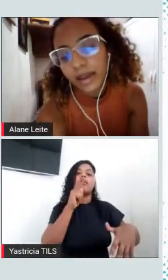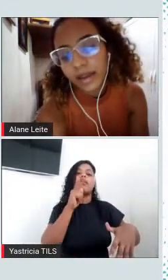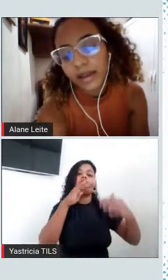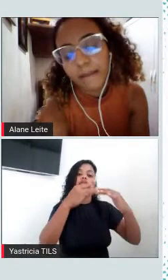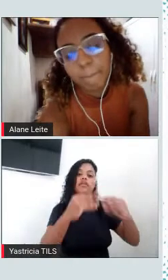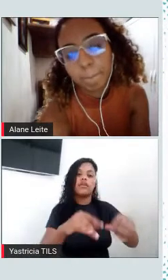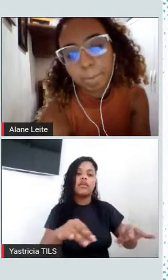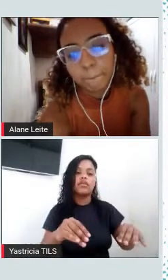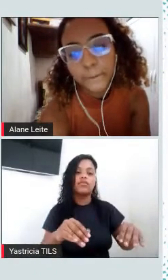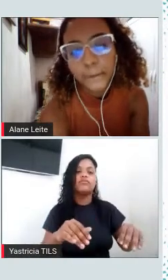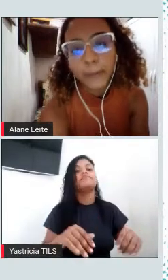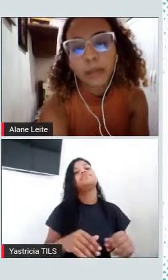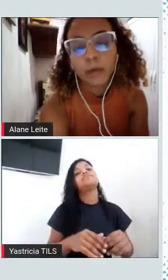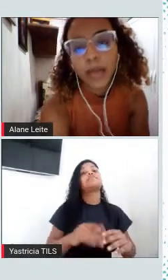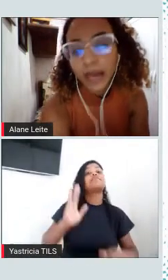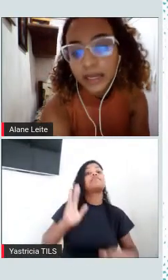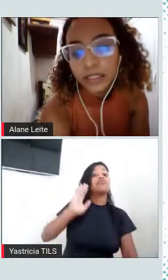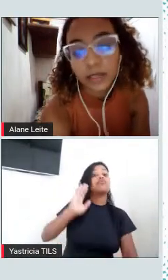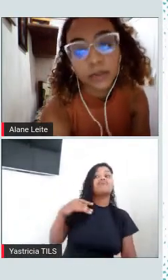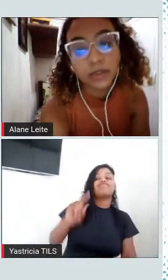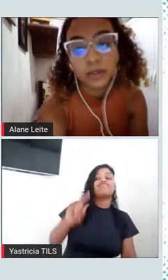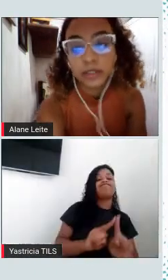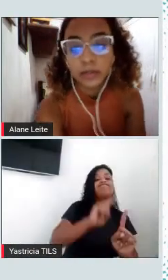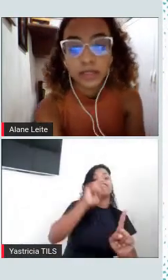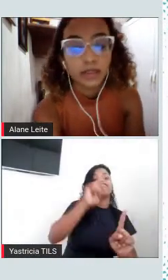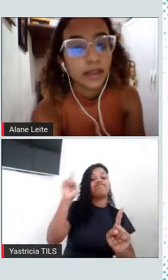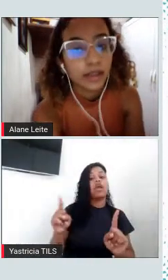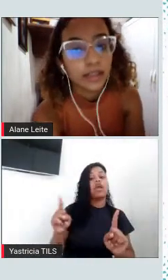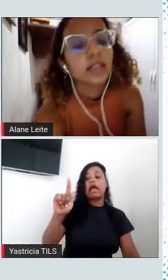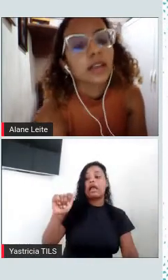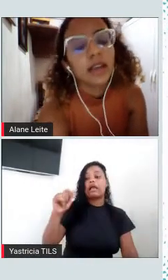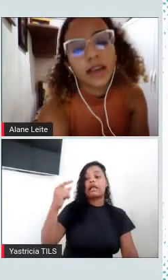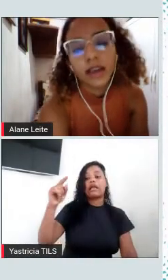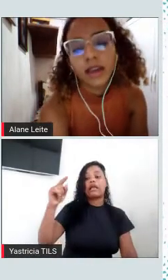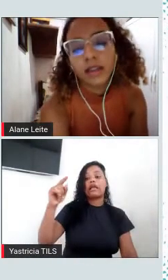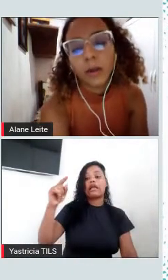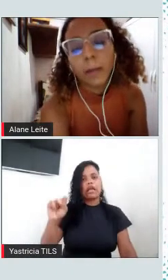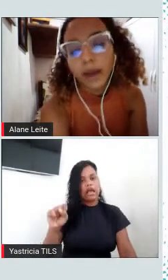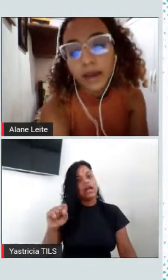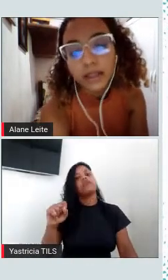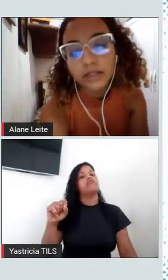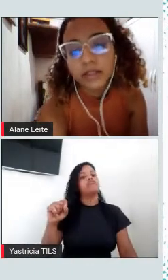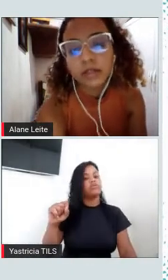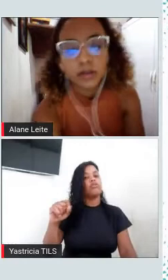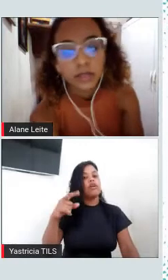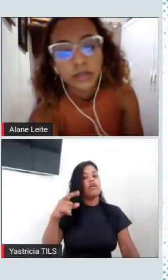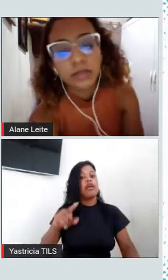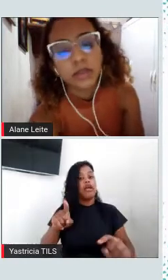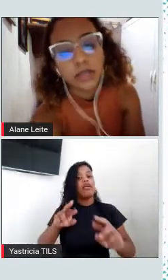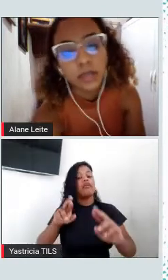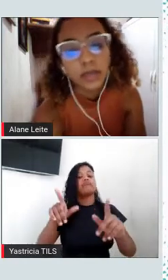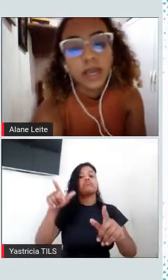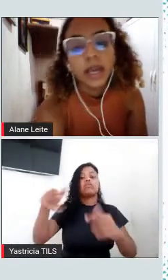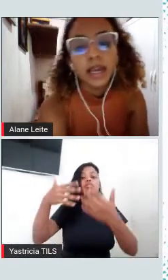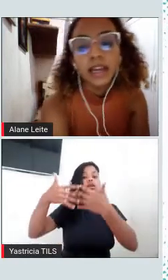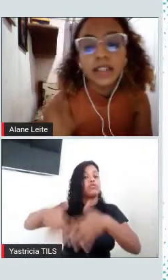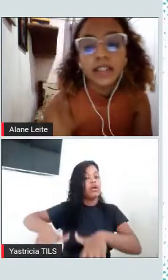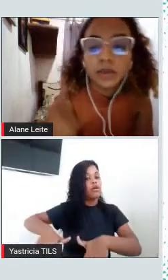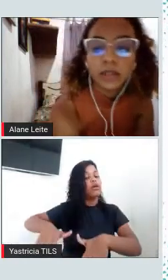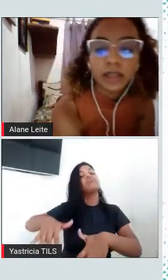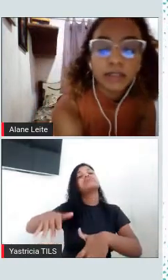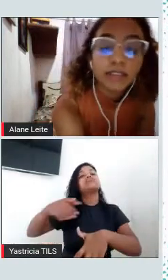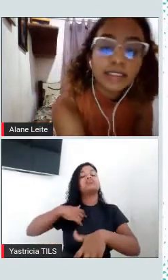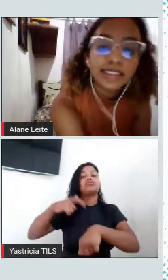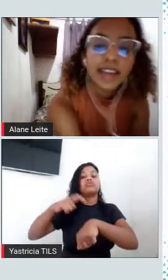Já o gás, em condições ambientais normais, 25 graus Celsius e 1 atm, ele